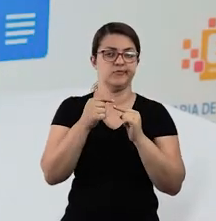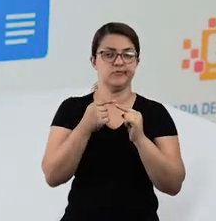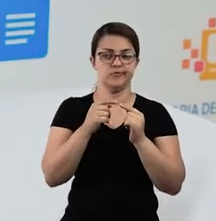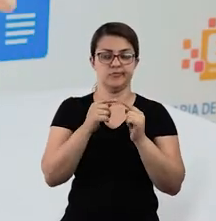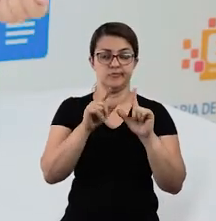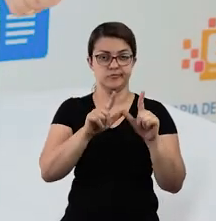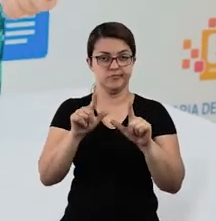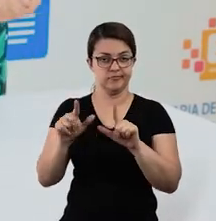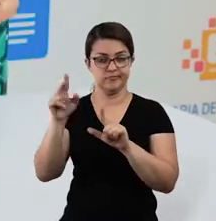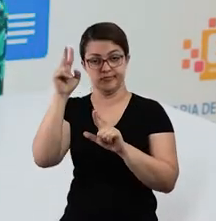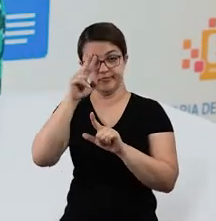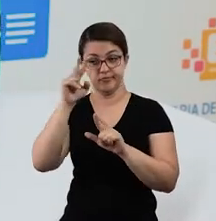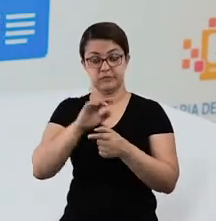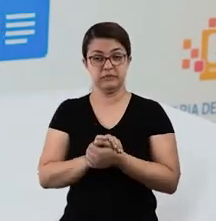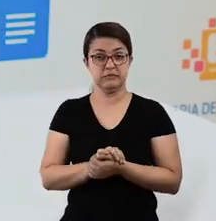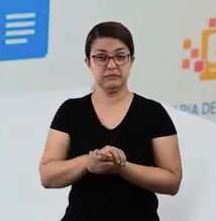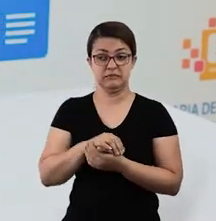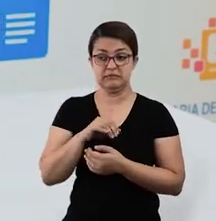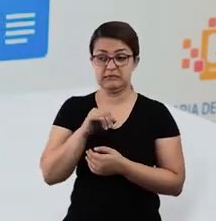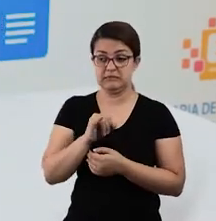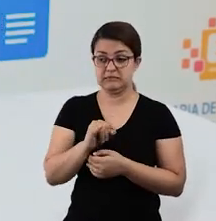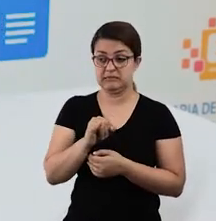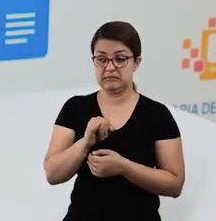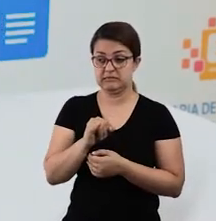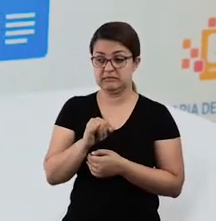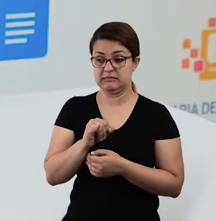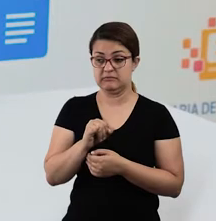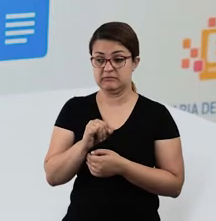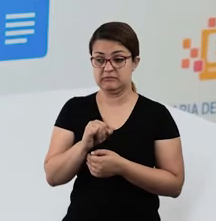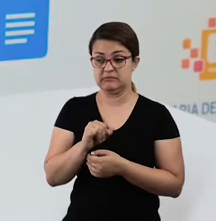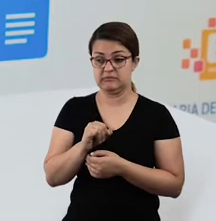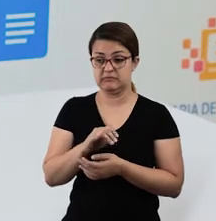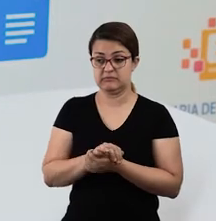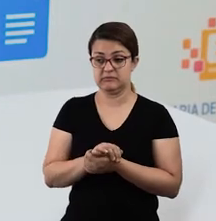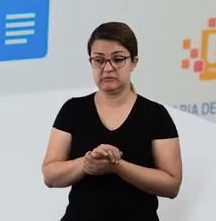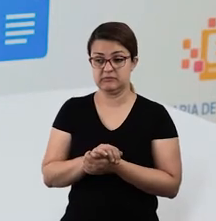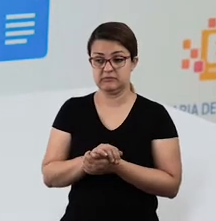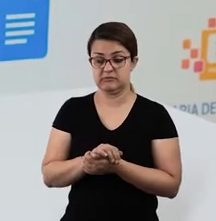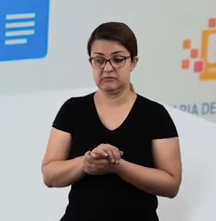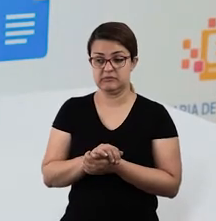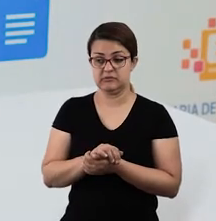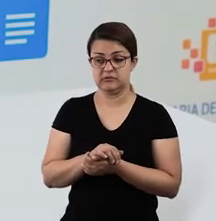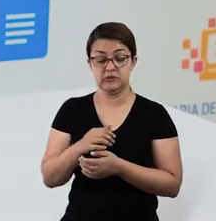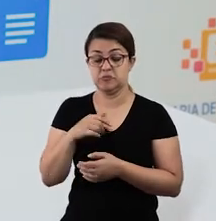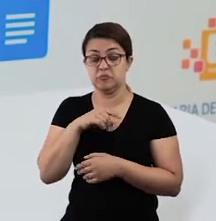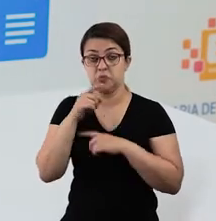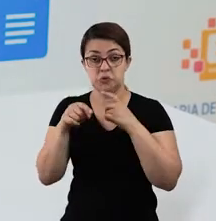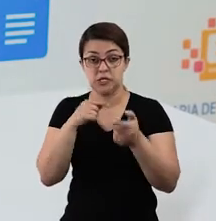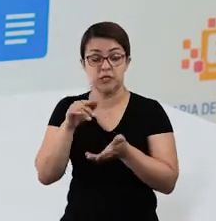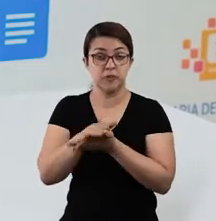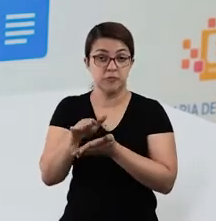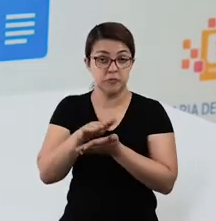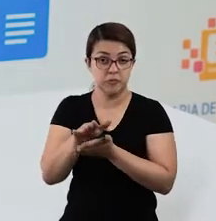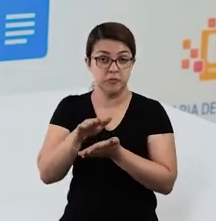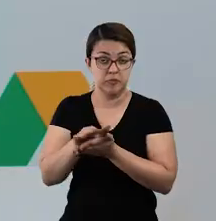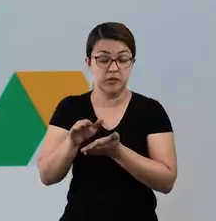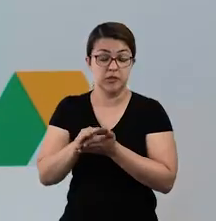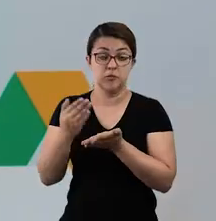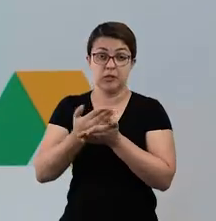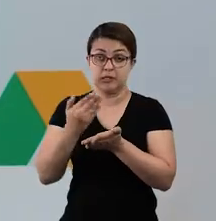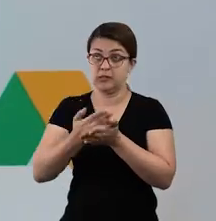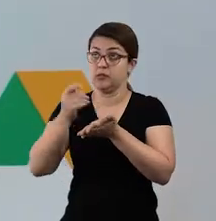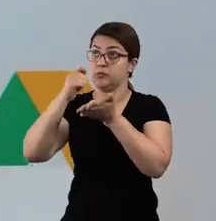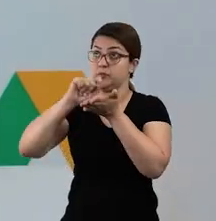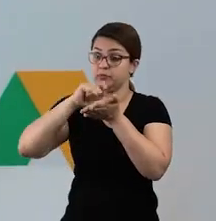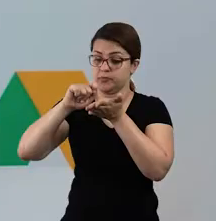ler, para você responder. Se você não tiver como imprimir, você copia no seu caderno as perguntas, responda e não esqueça de mandar a foto para